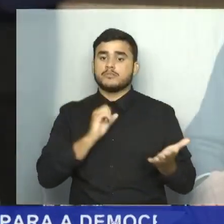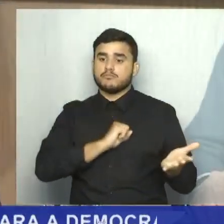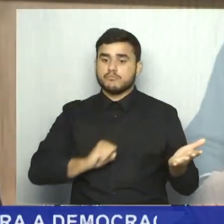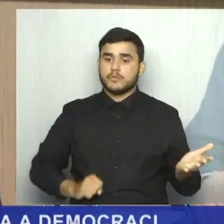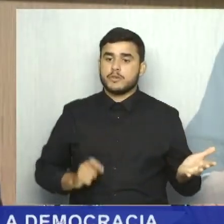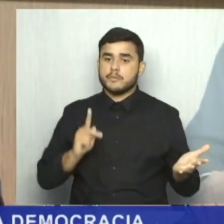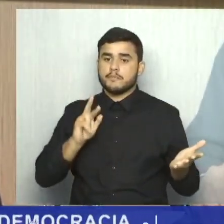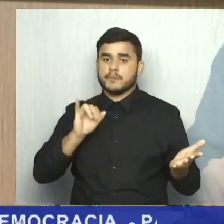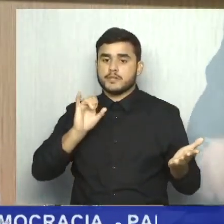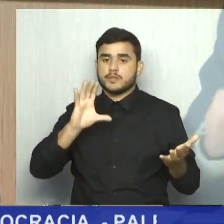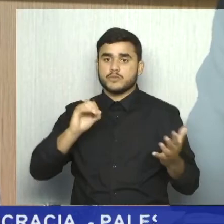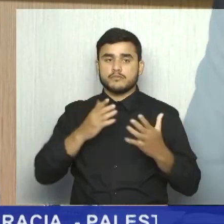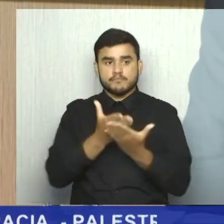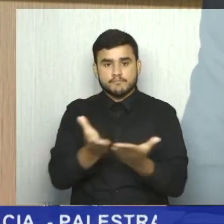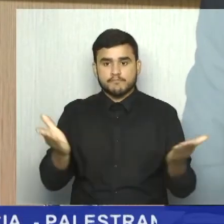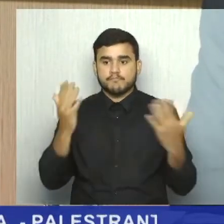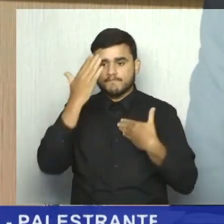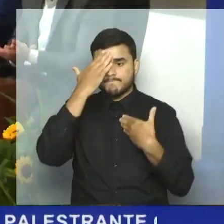meu muito obrigado.